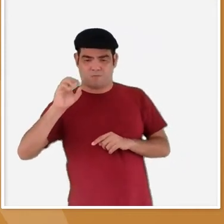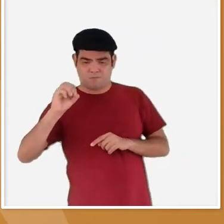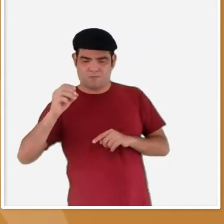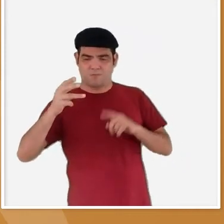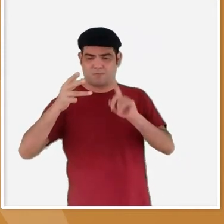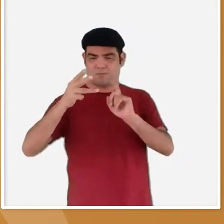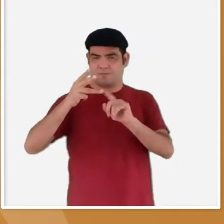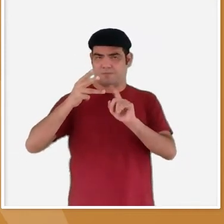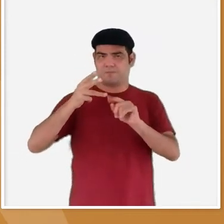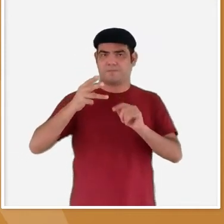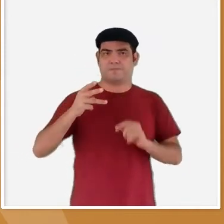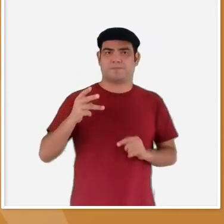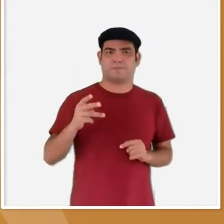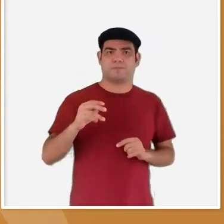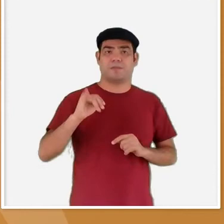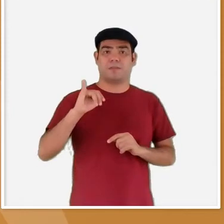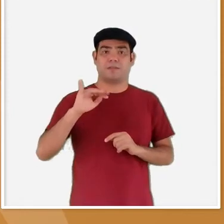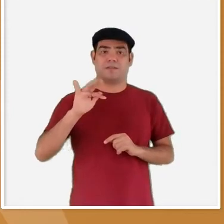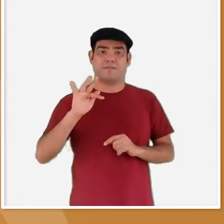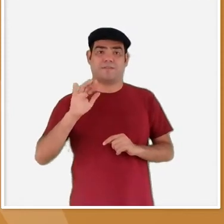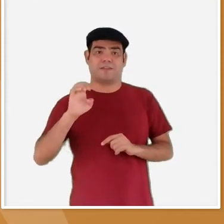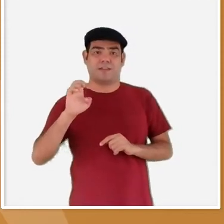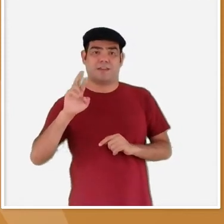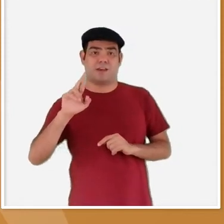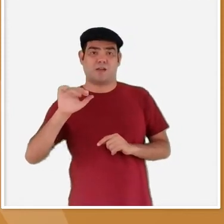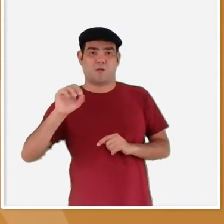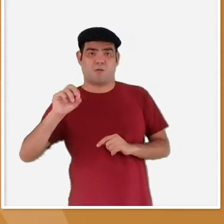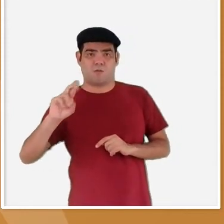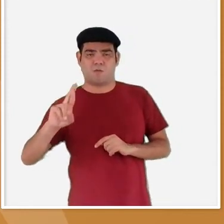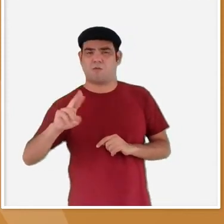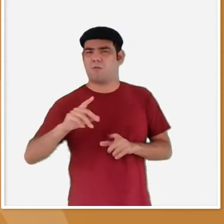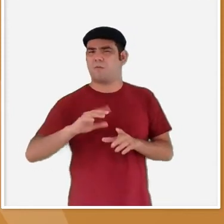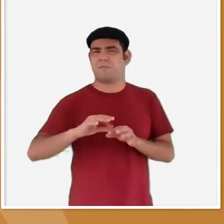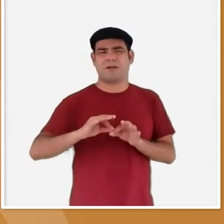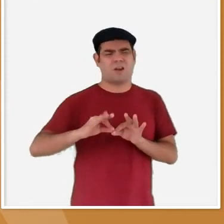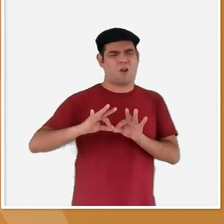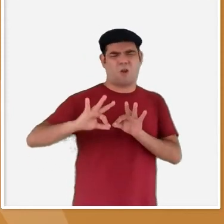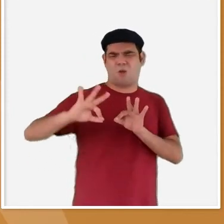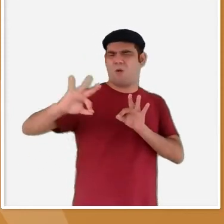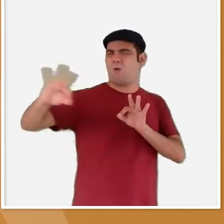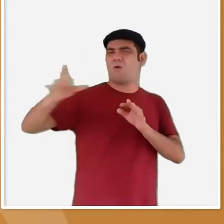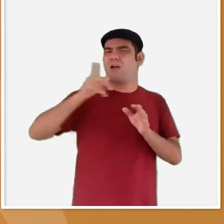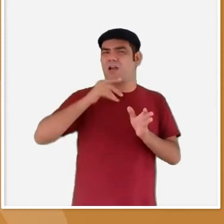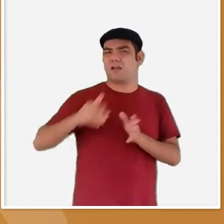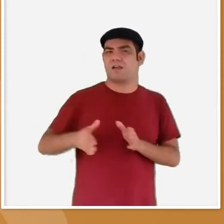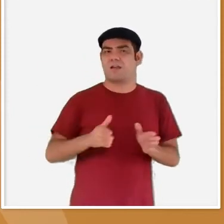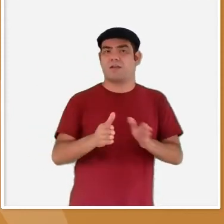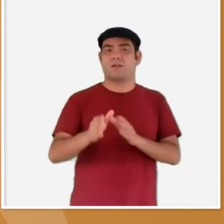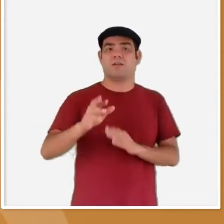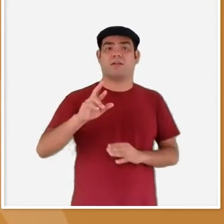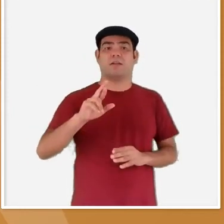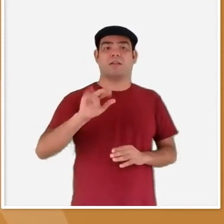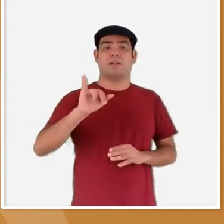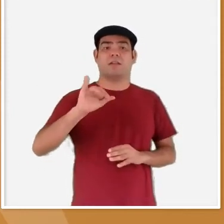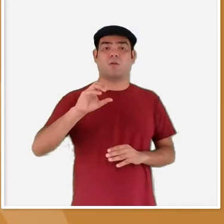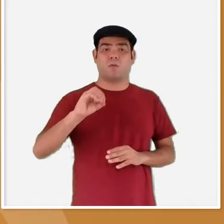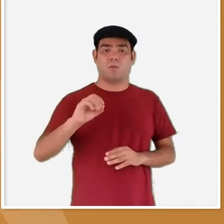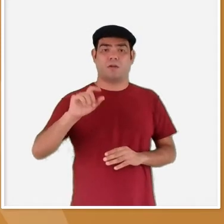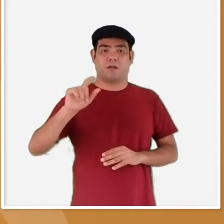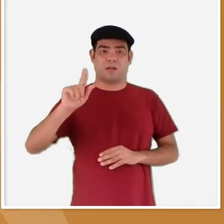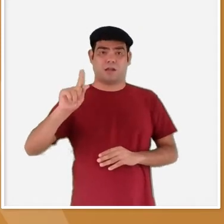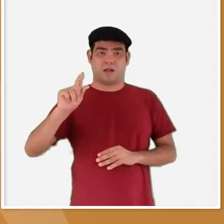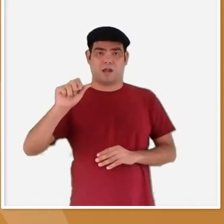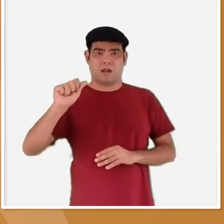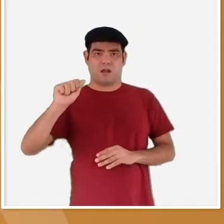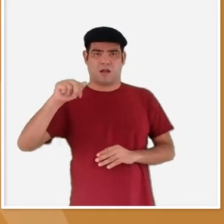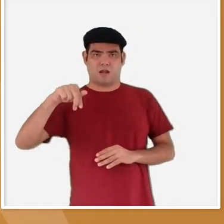vertente interior, tá? O mais longo dos rios mexicanos é o Rio Grande, tá? Da vertente